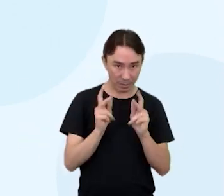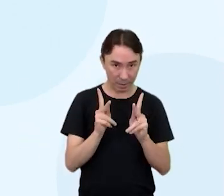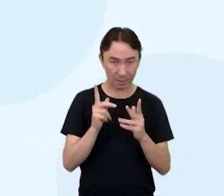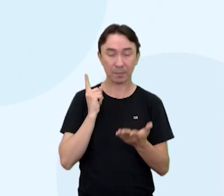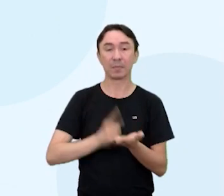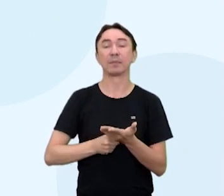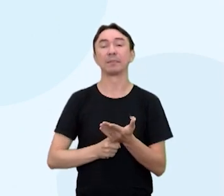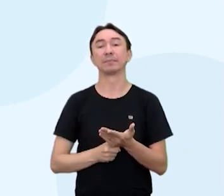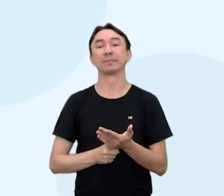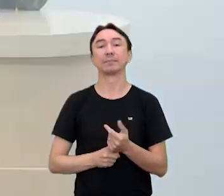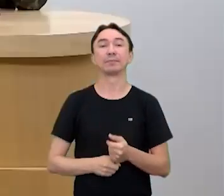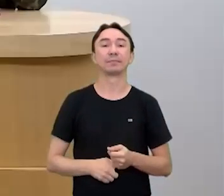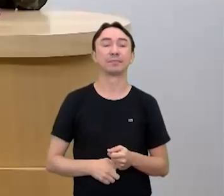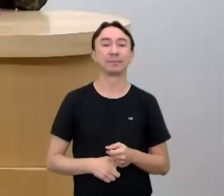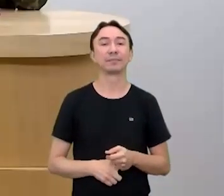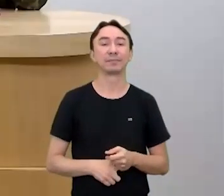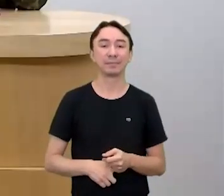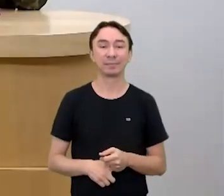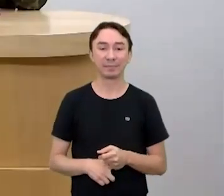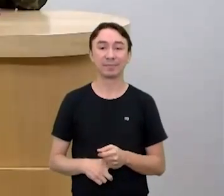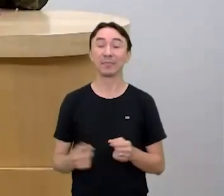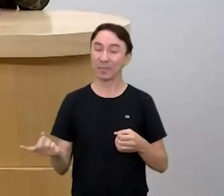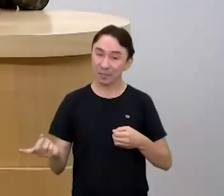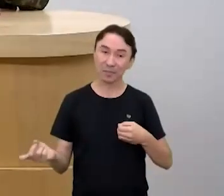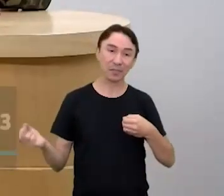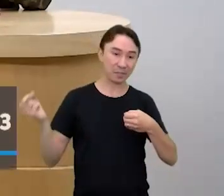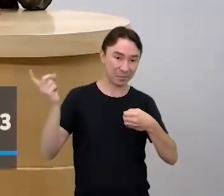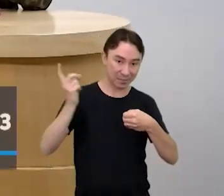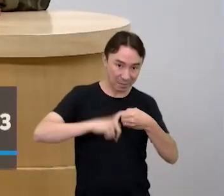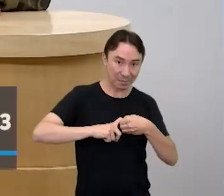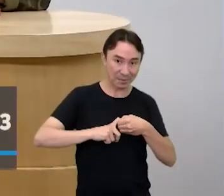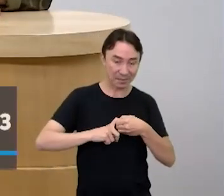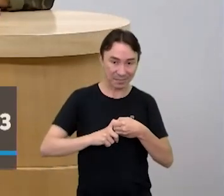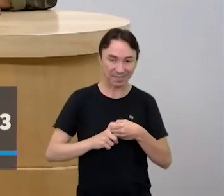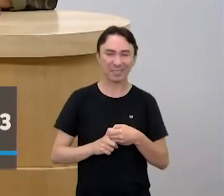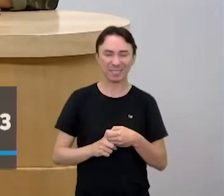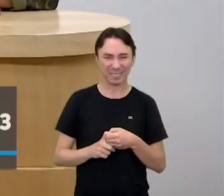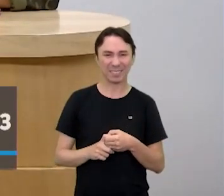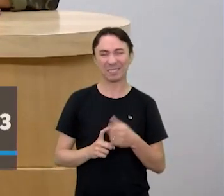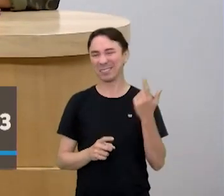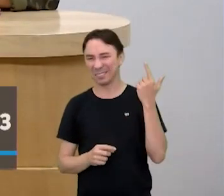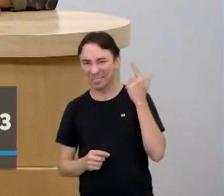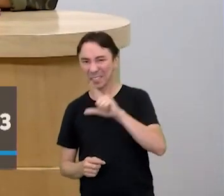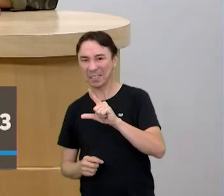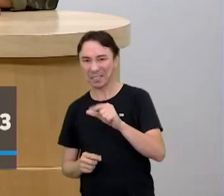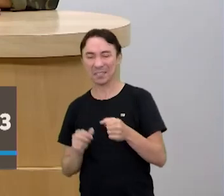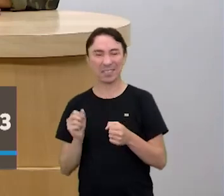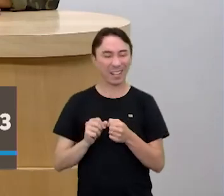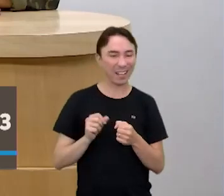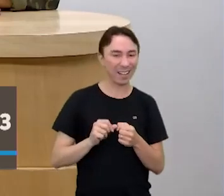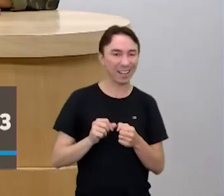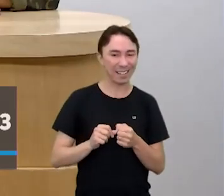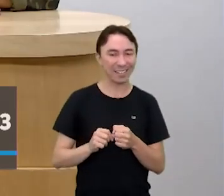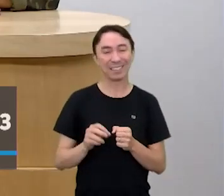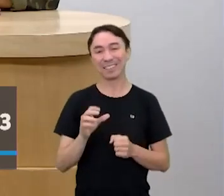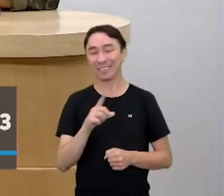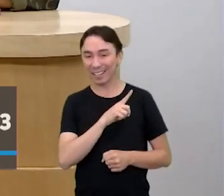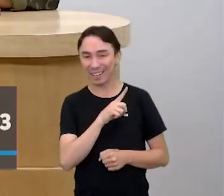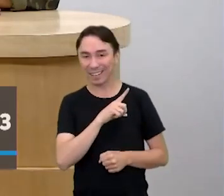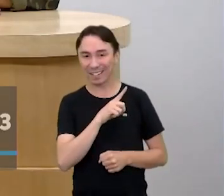Certo. Voltamos? Voltamos. Será que eles fizeram isso mesmo? Fizeram, sim, são legais. Outra pergunta para